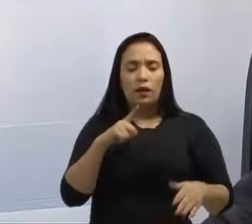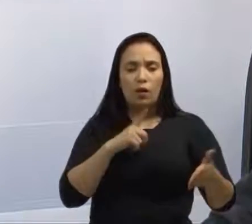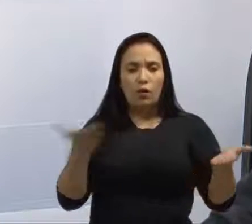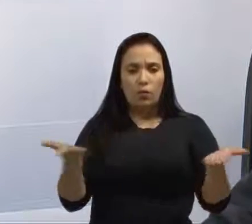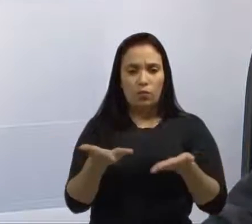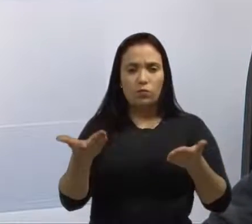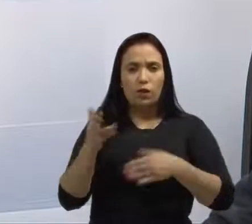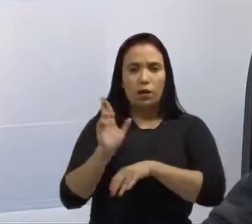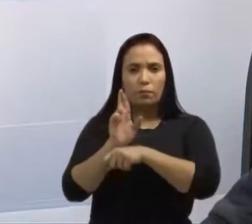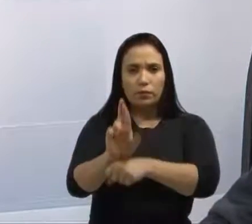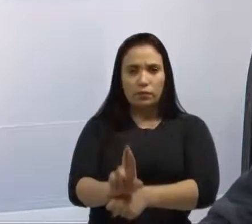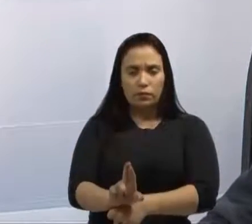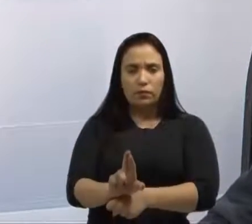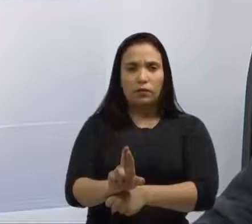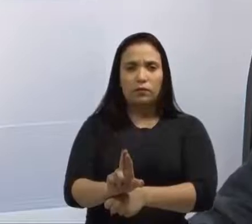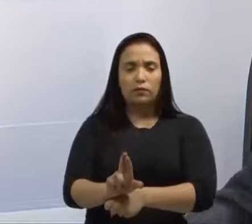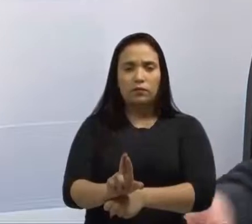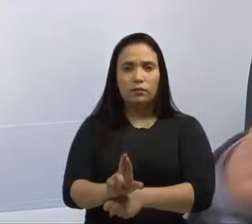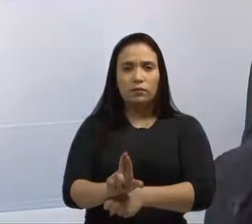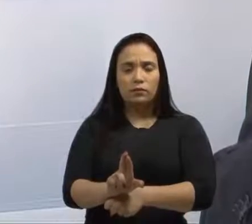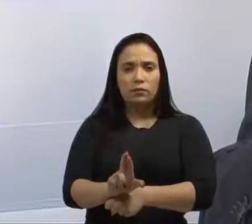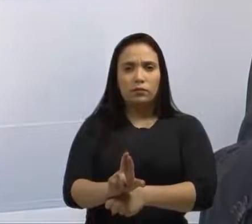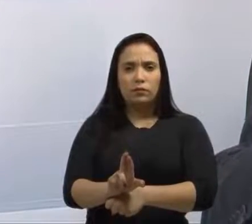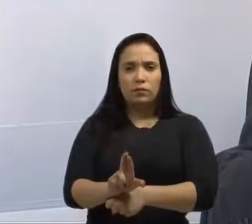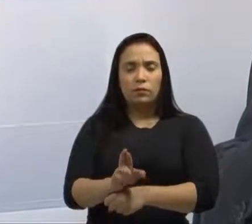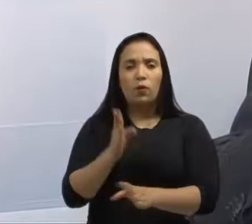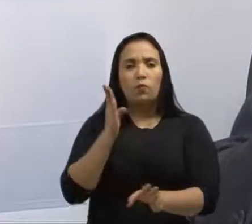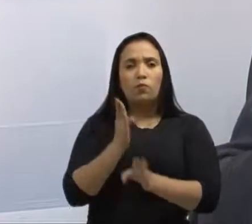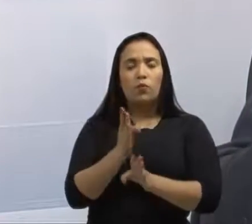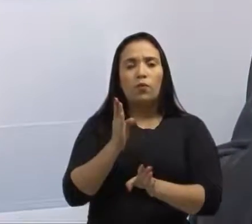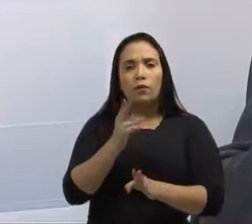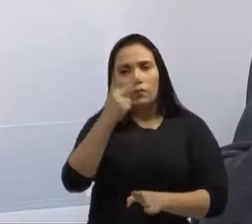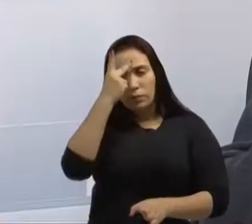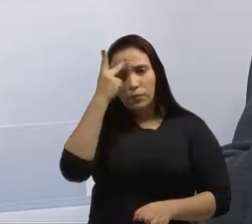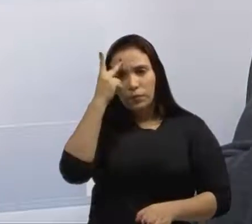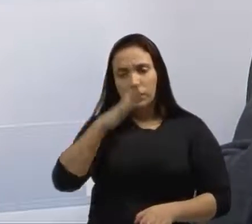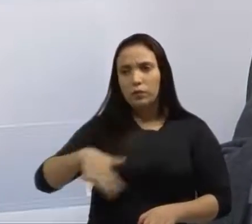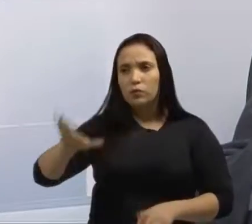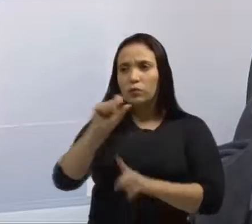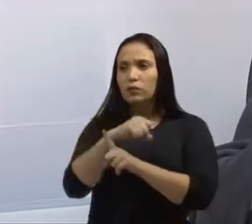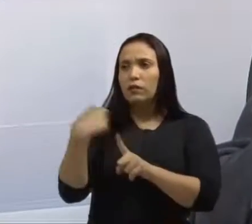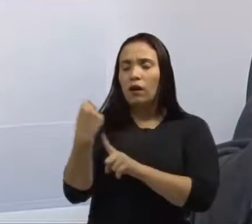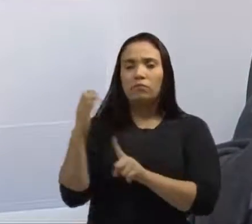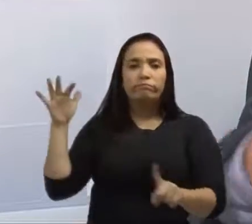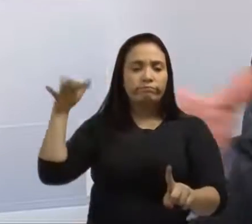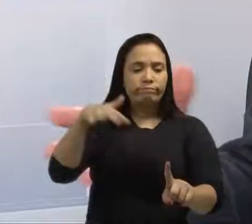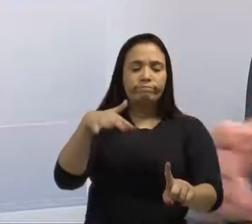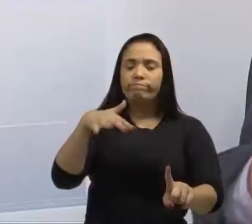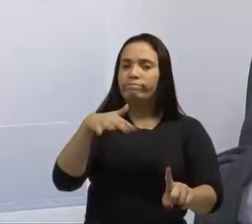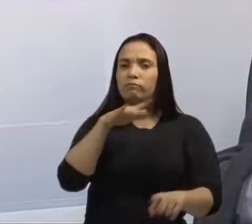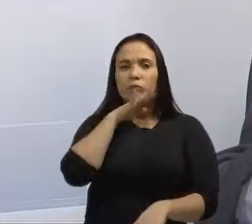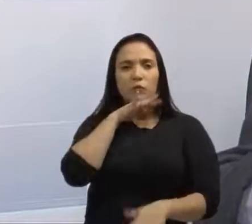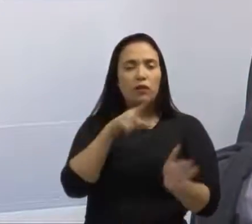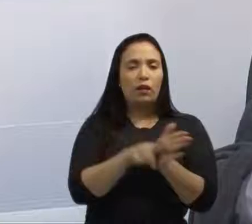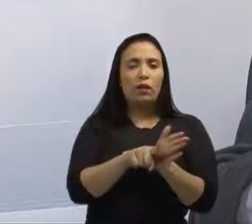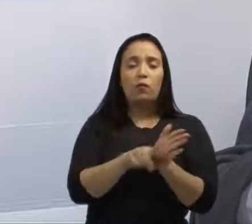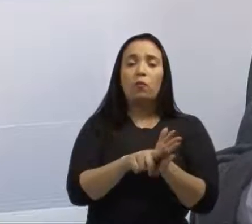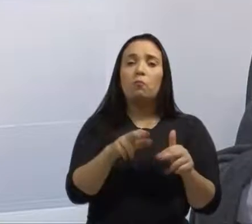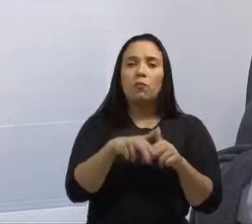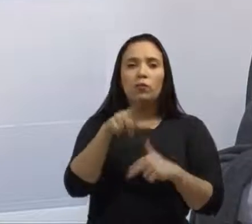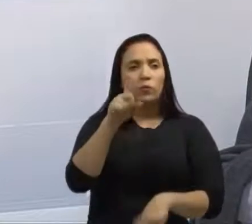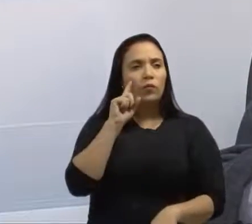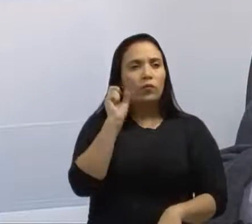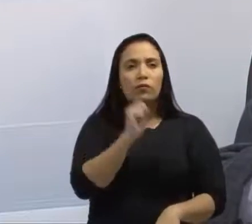hoje representada para o senso comum da população é muito negativo. Por isso que você vê nas